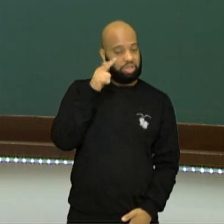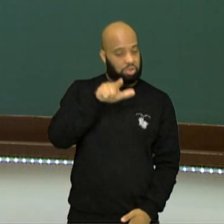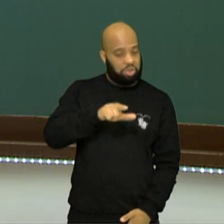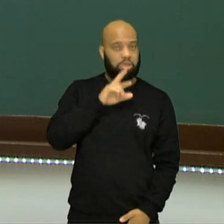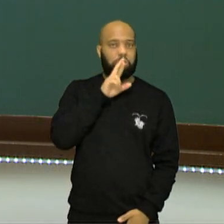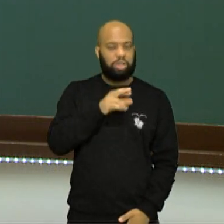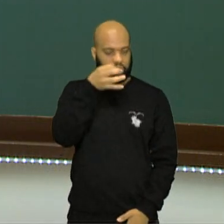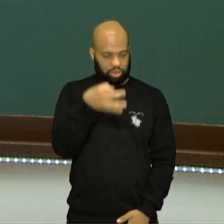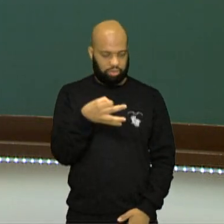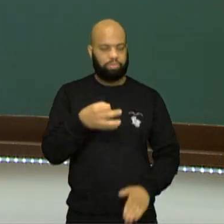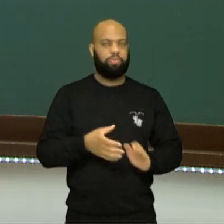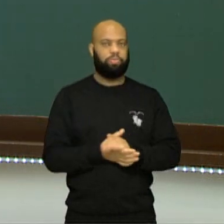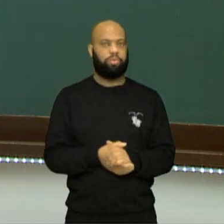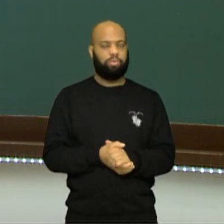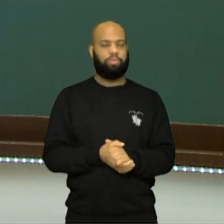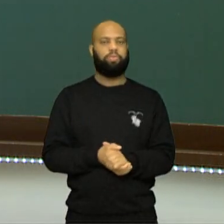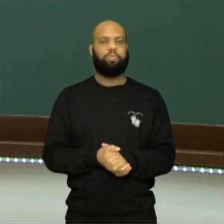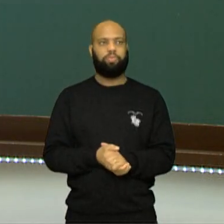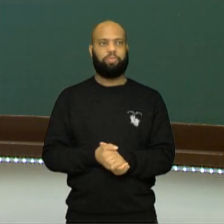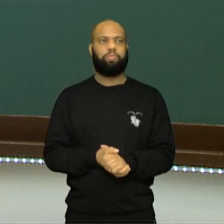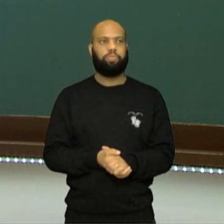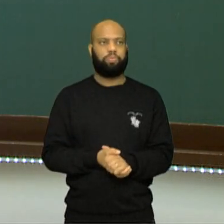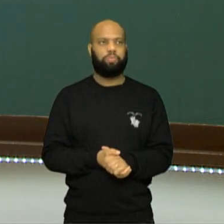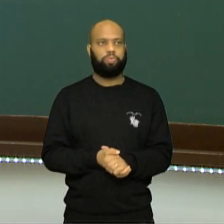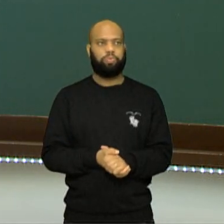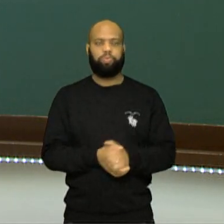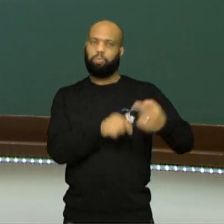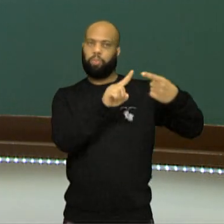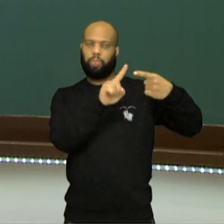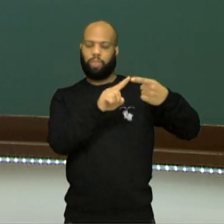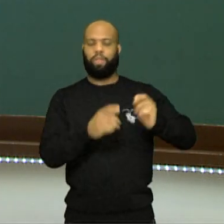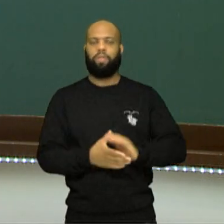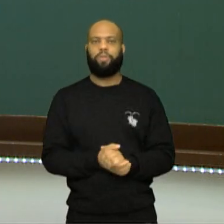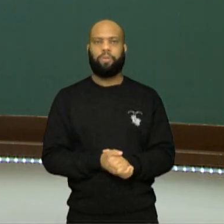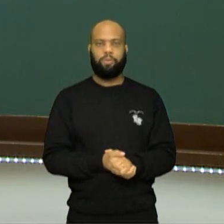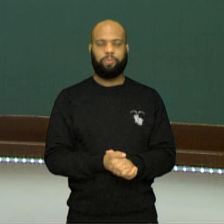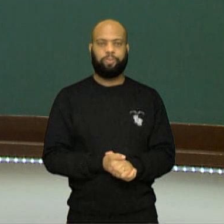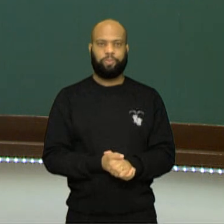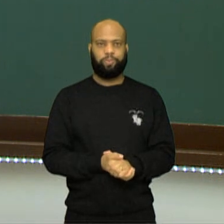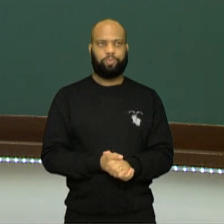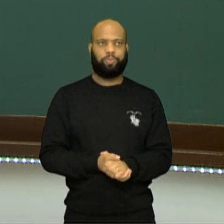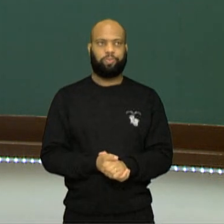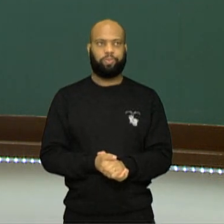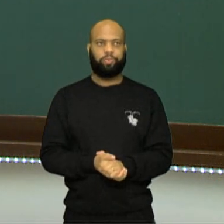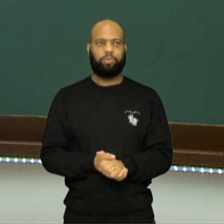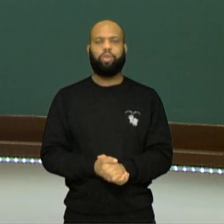daí você veja se entendeu direitinho, tá? What do you happen to know about